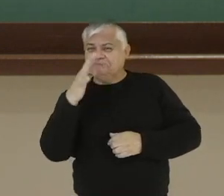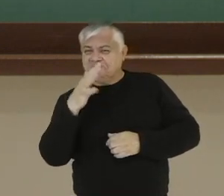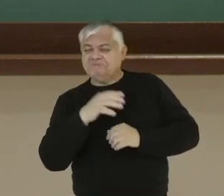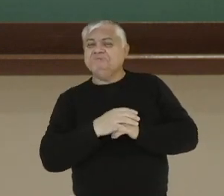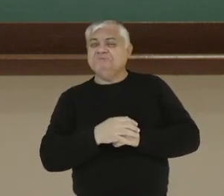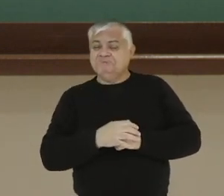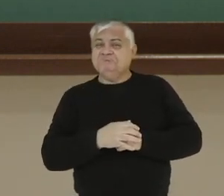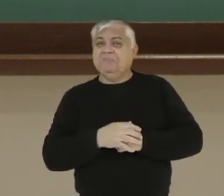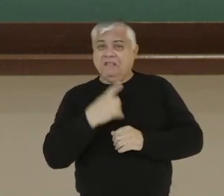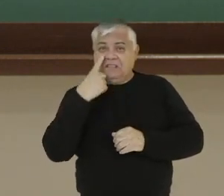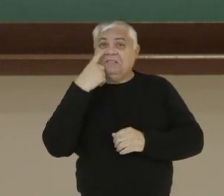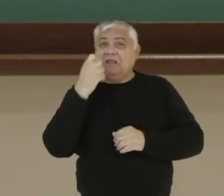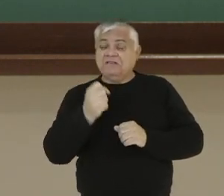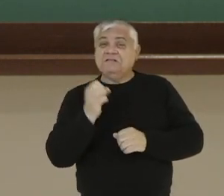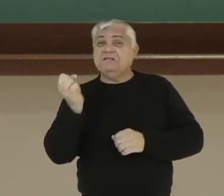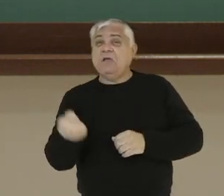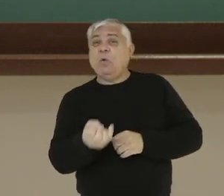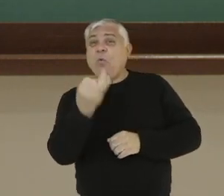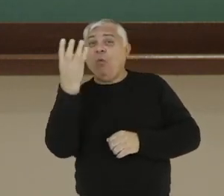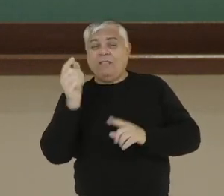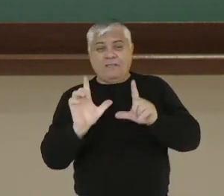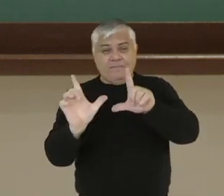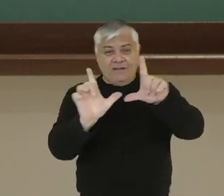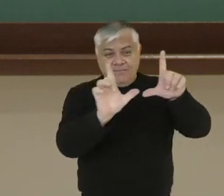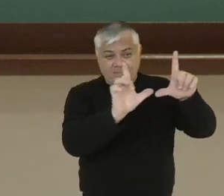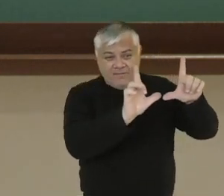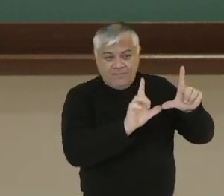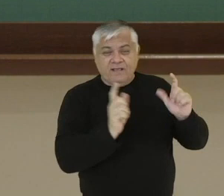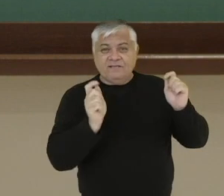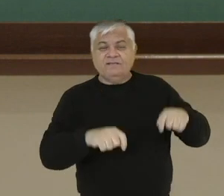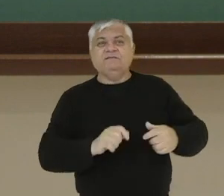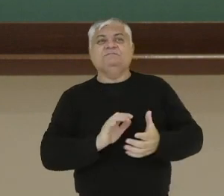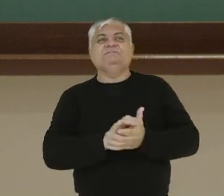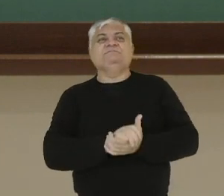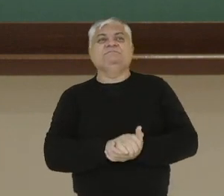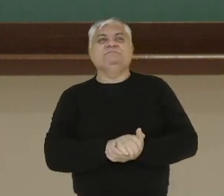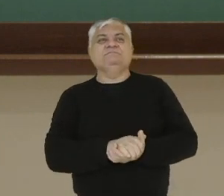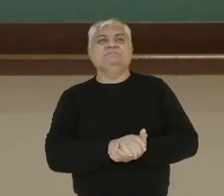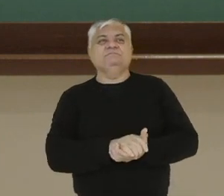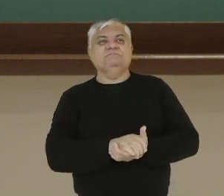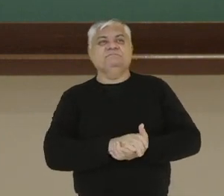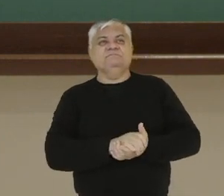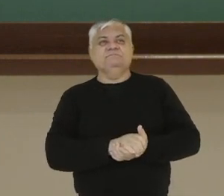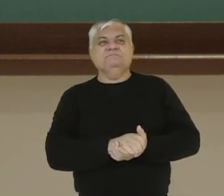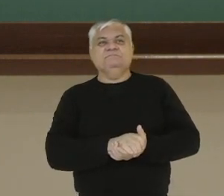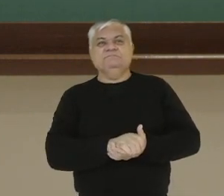bem interessante de quantidade de placas possíveis, certo?